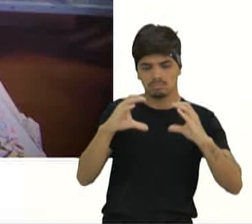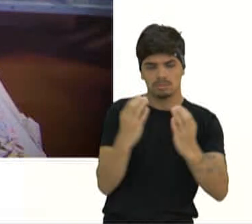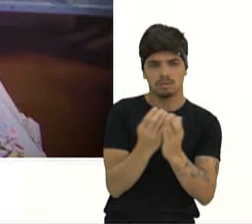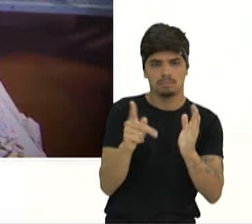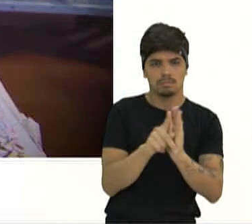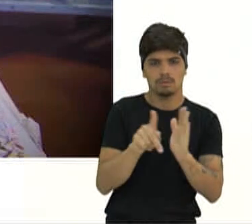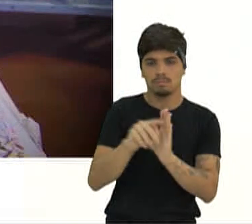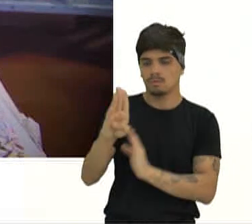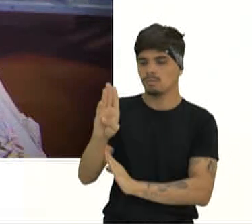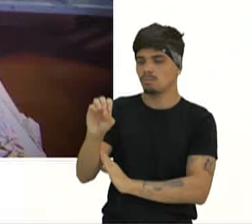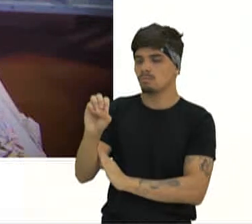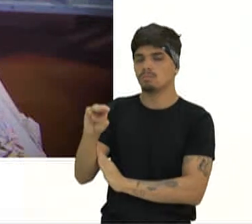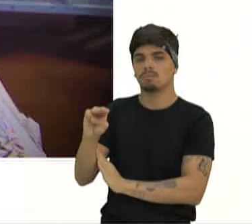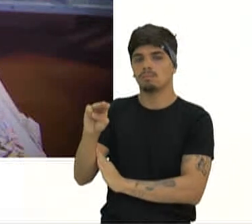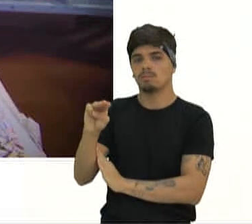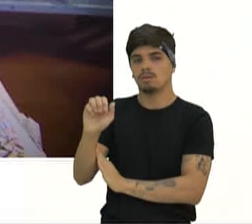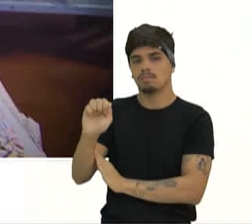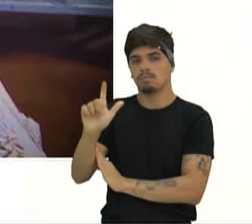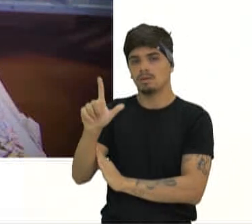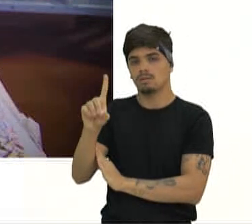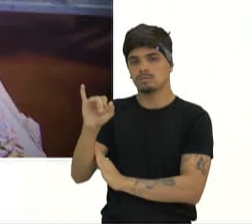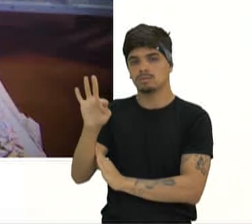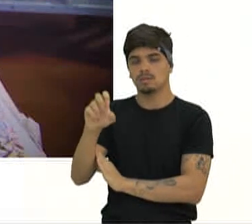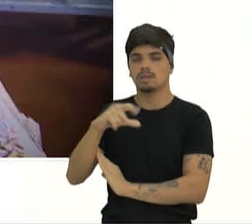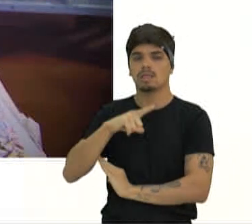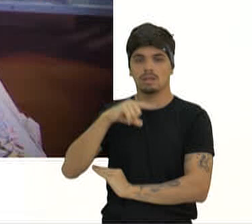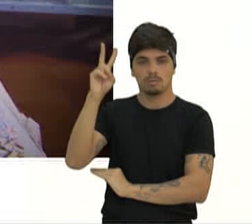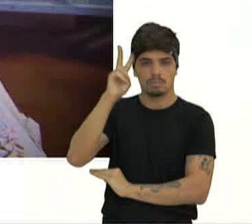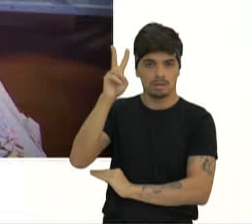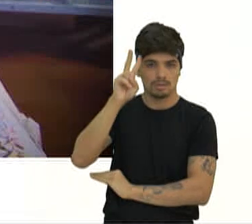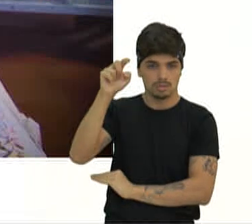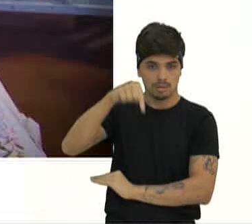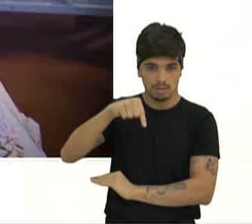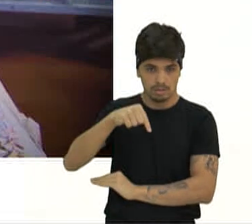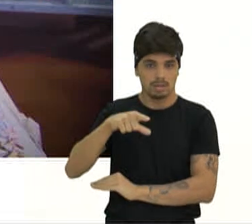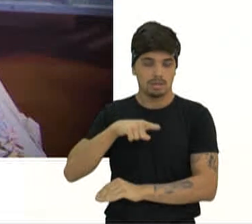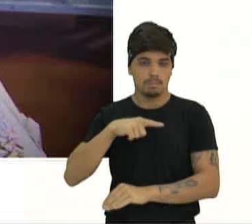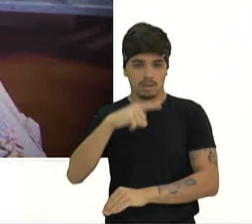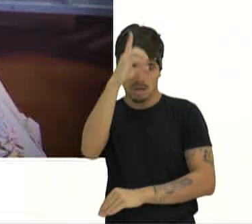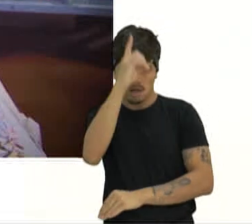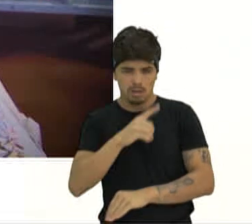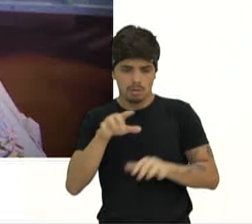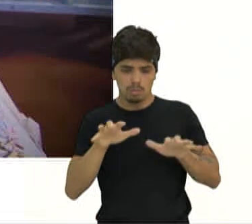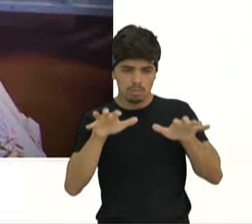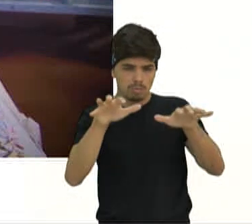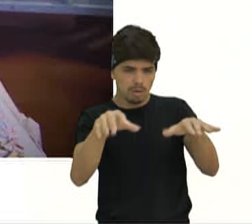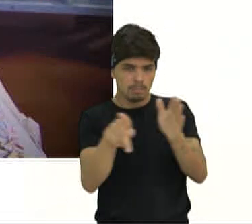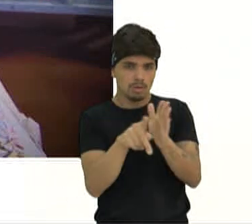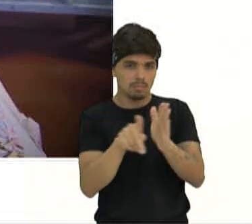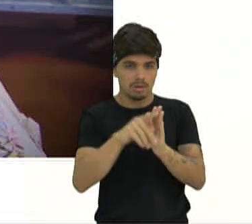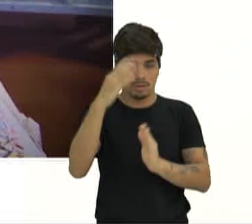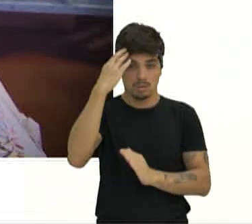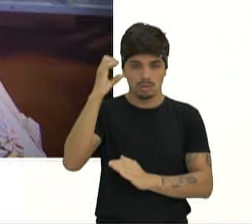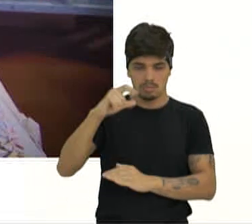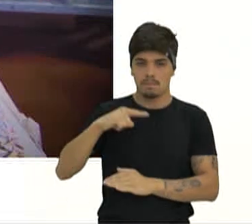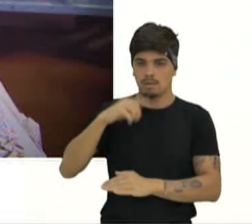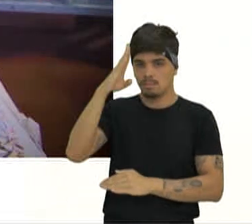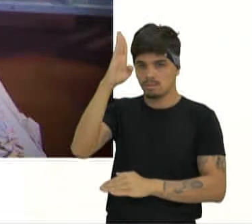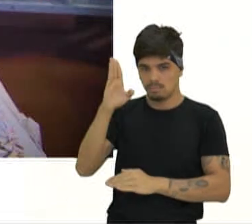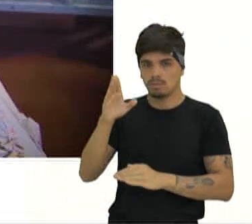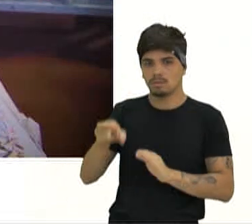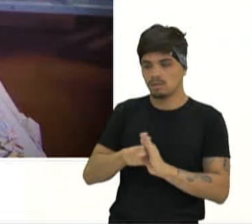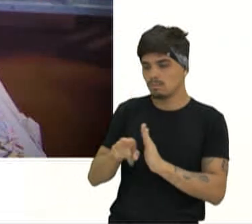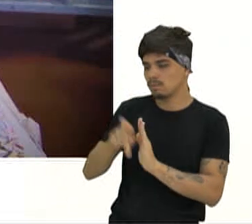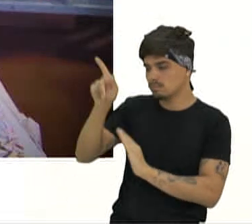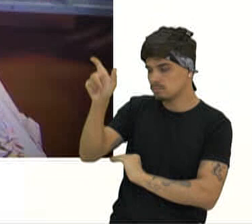como por exemplo a bocas Malditas né que eu fiz uma história aqui da loira fantasma de Curitiba que minha principal personagens e